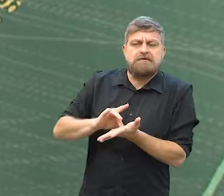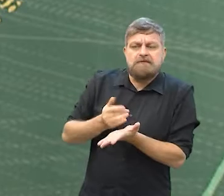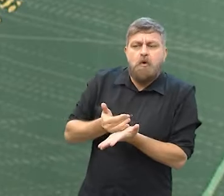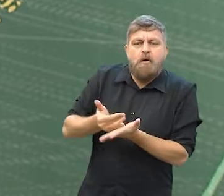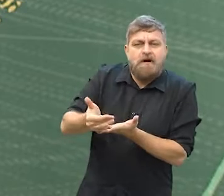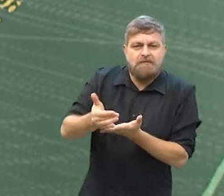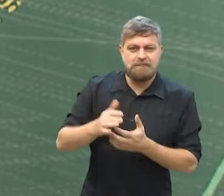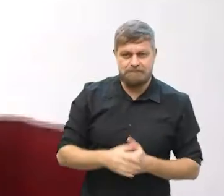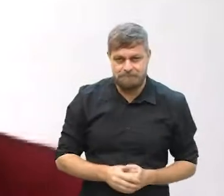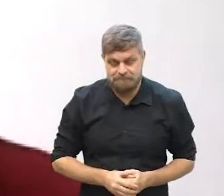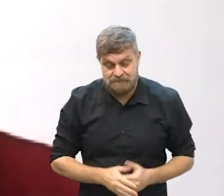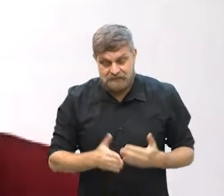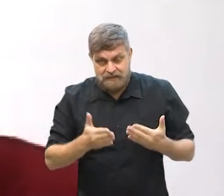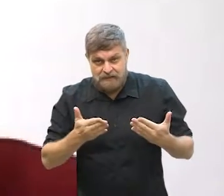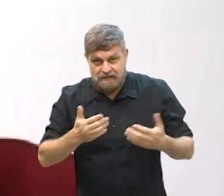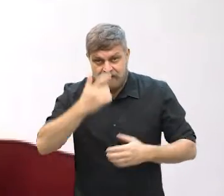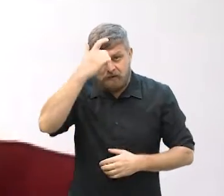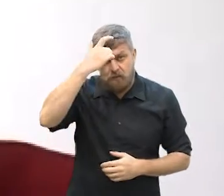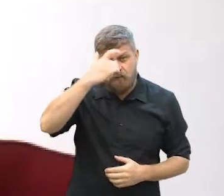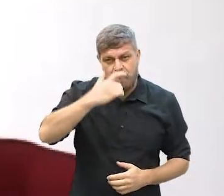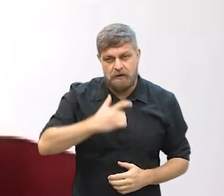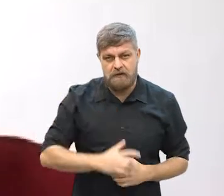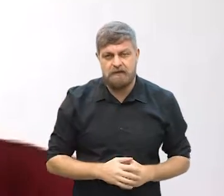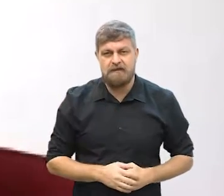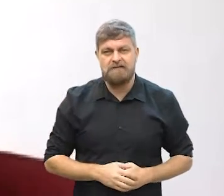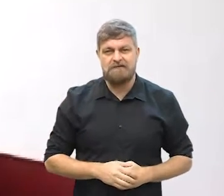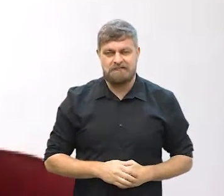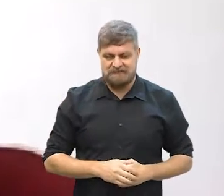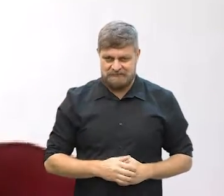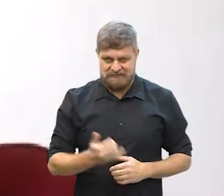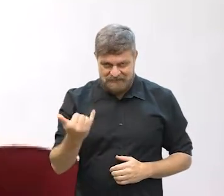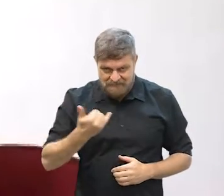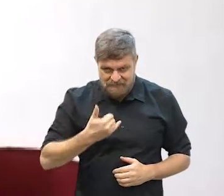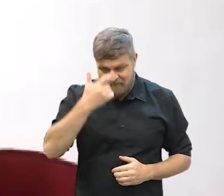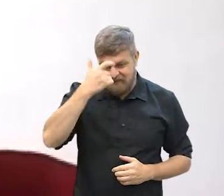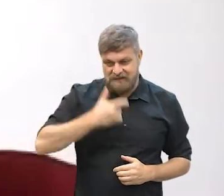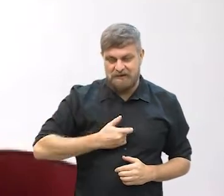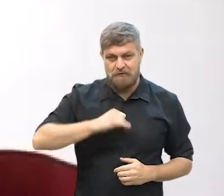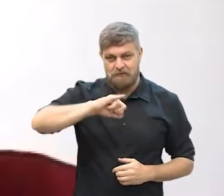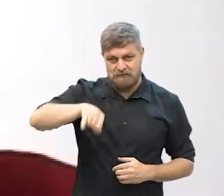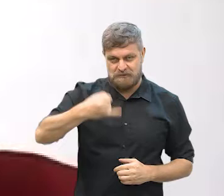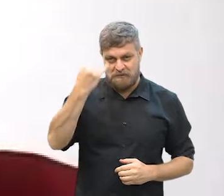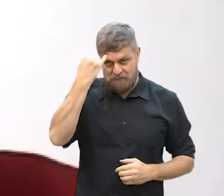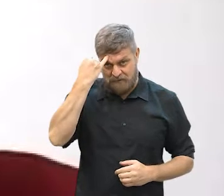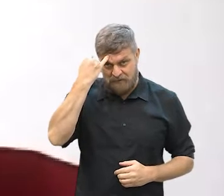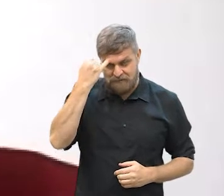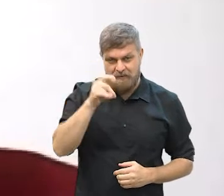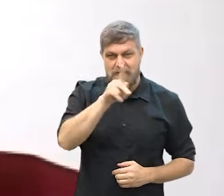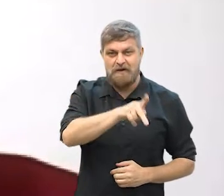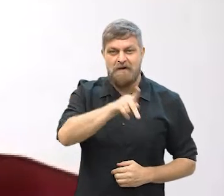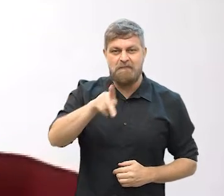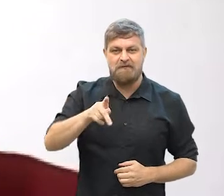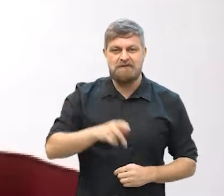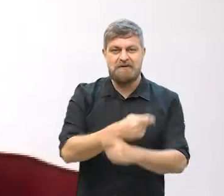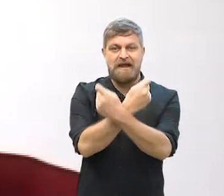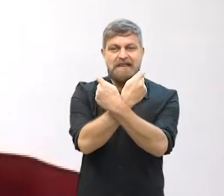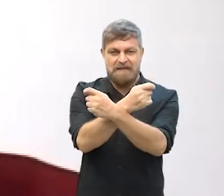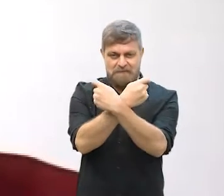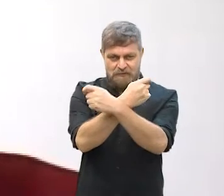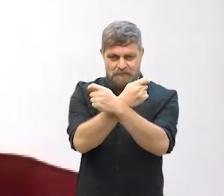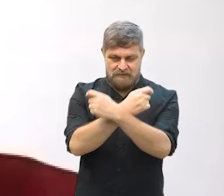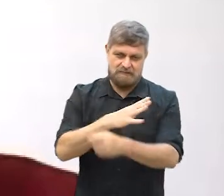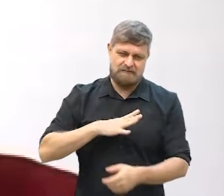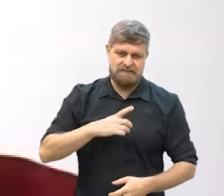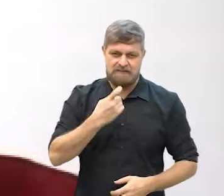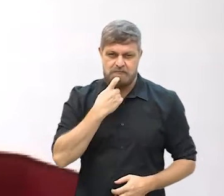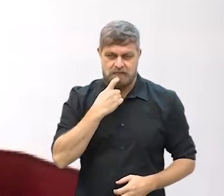tudo. Então, André, eu sou, como você mencionou, né, eu sou o João Paulo, professor aí da PUC Campinas, e